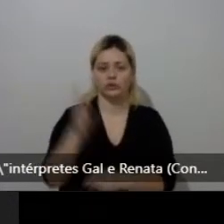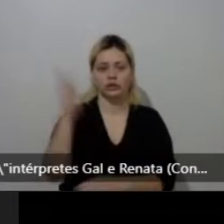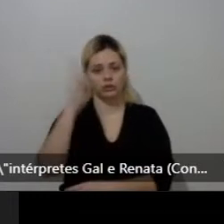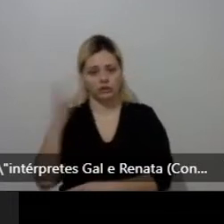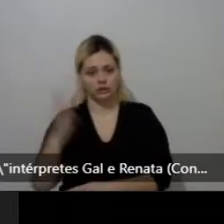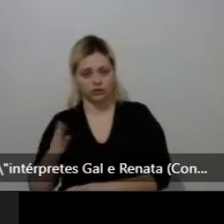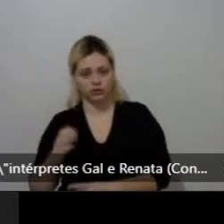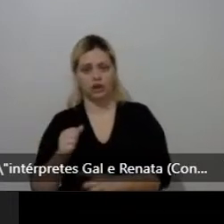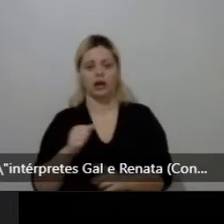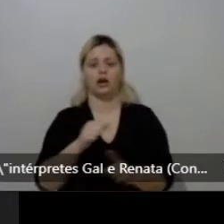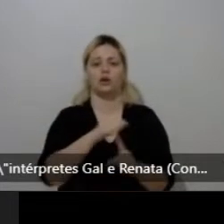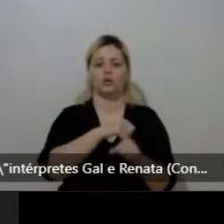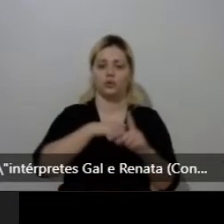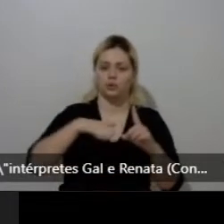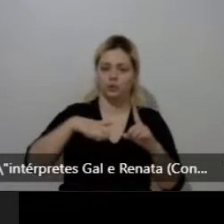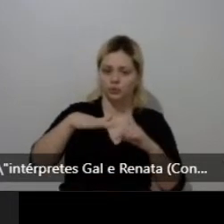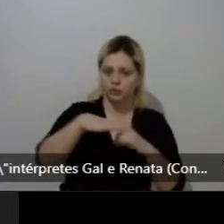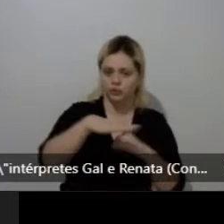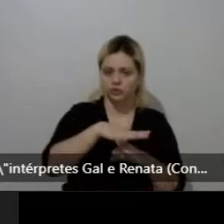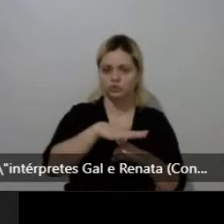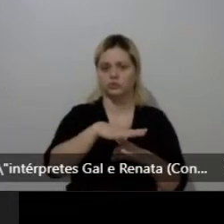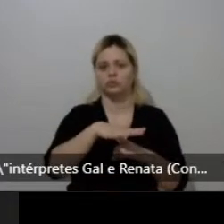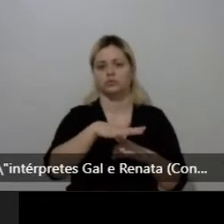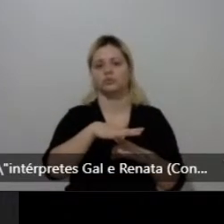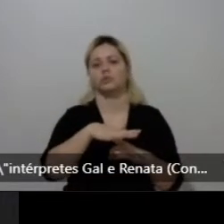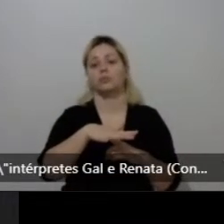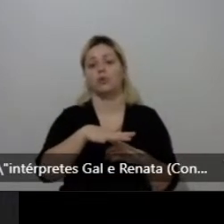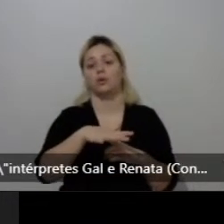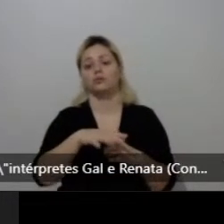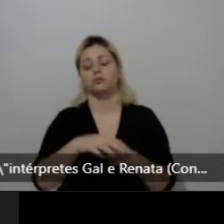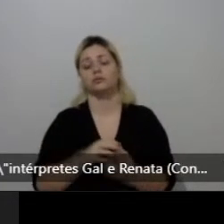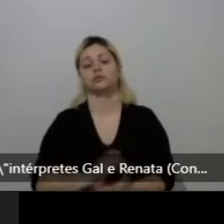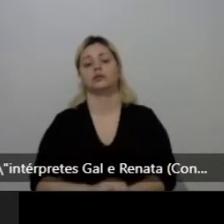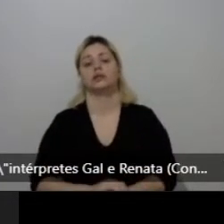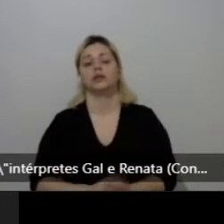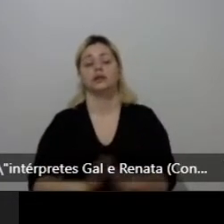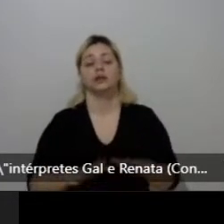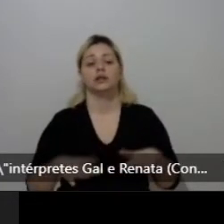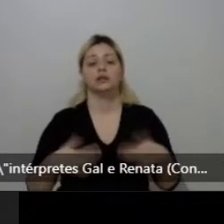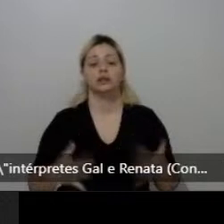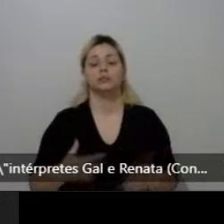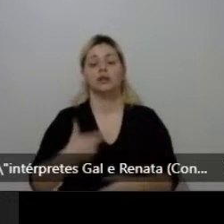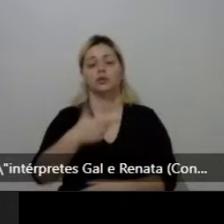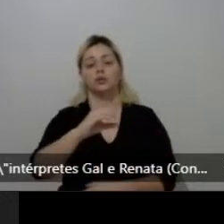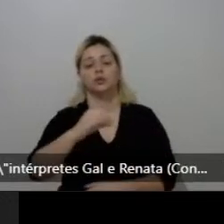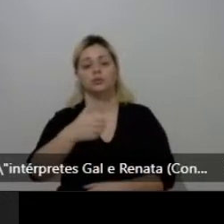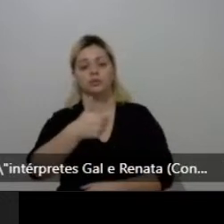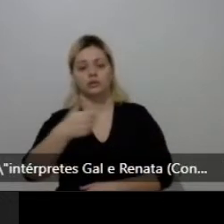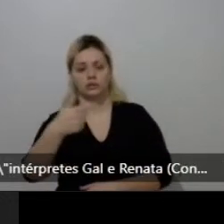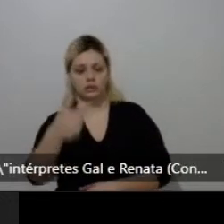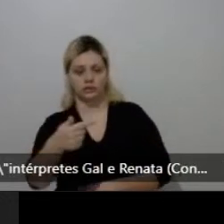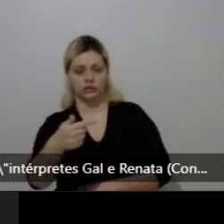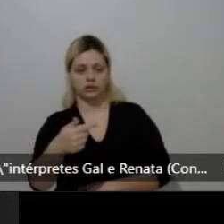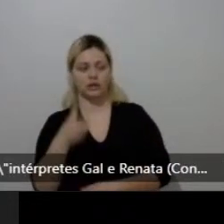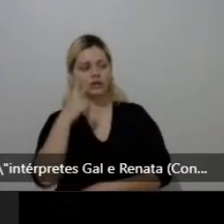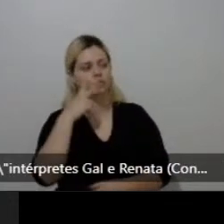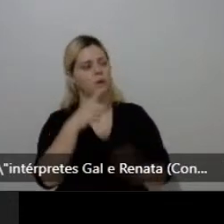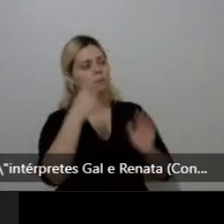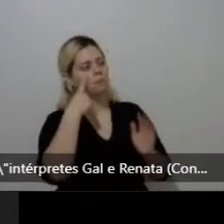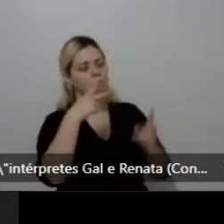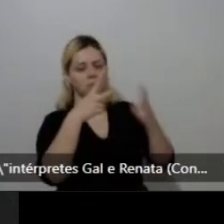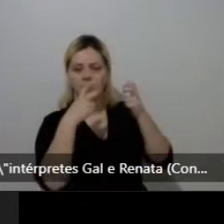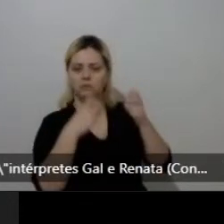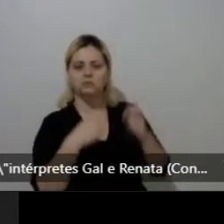Conselho Nacional, aí é um pouquinho antes do golpe, em 2016, né? E em 2017, a previsão legal